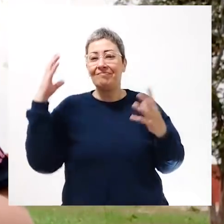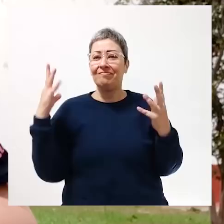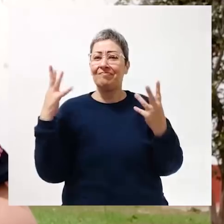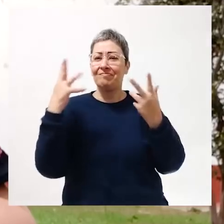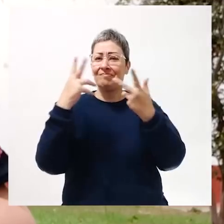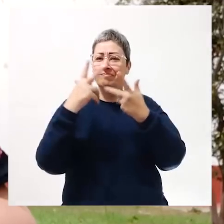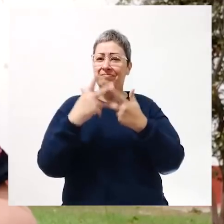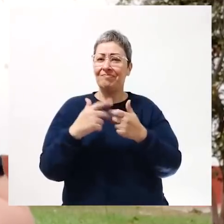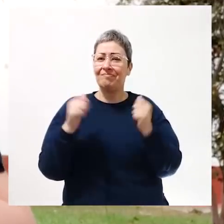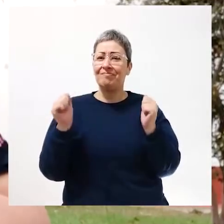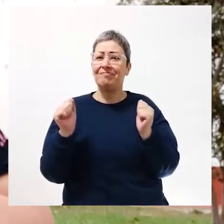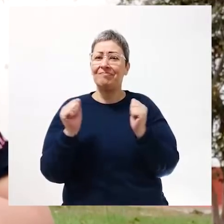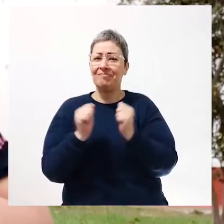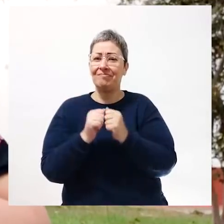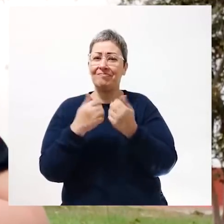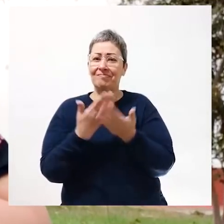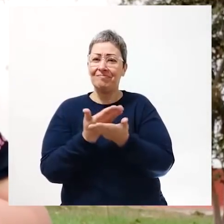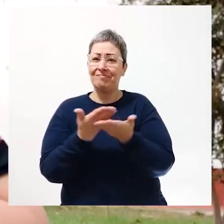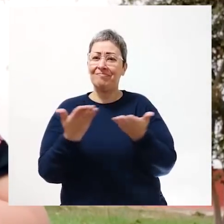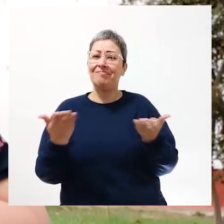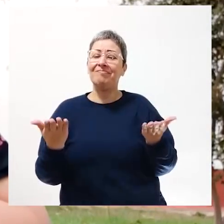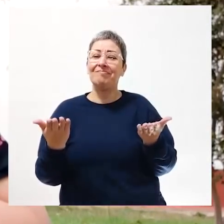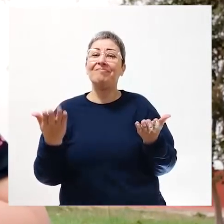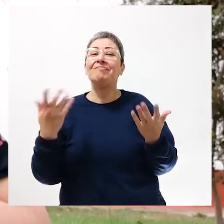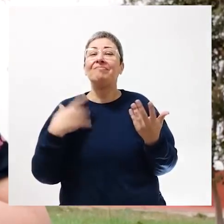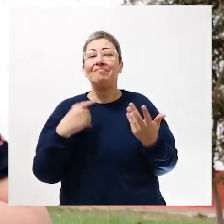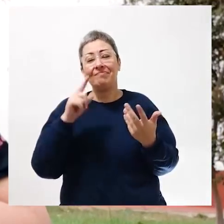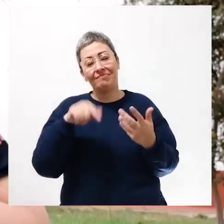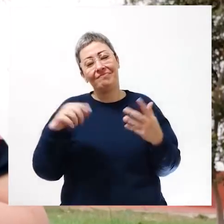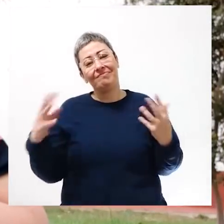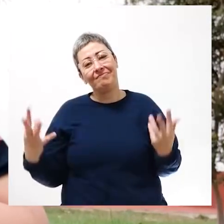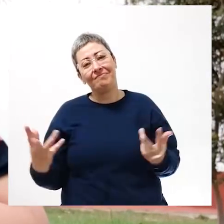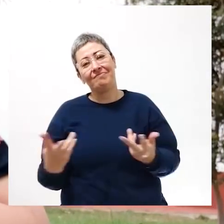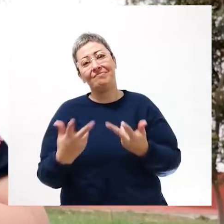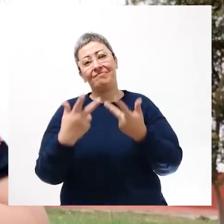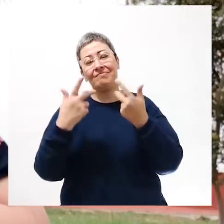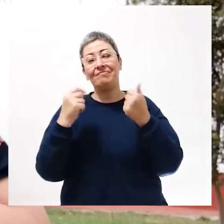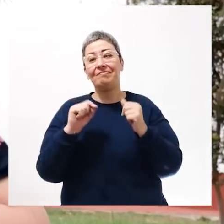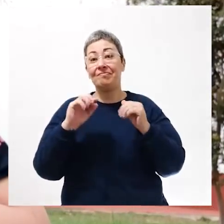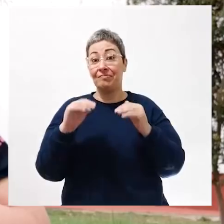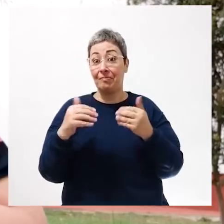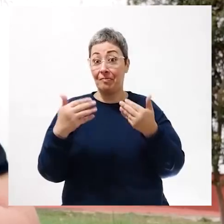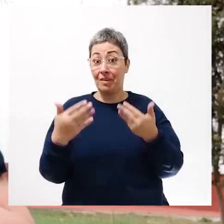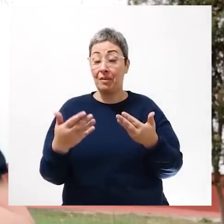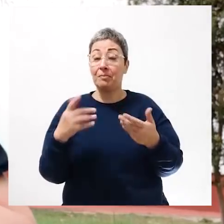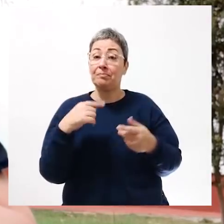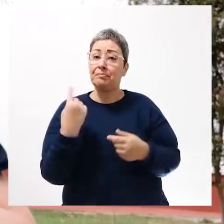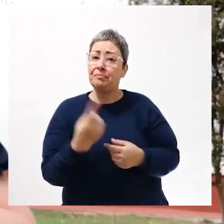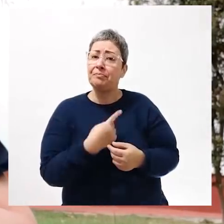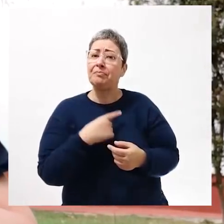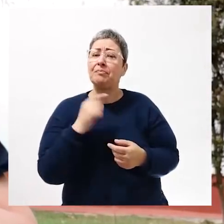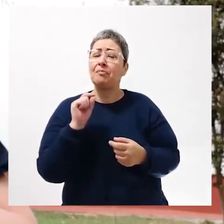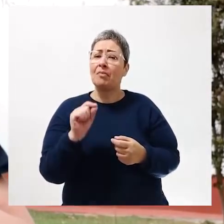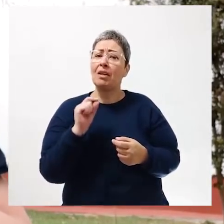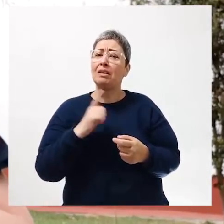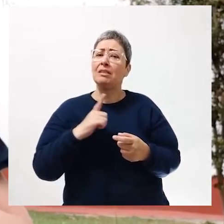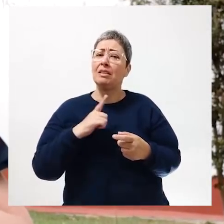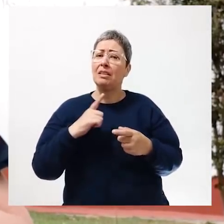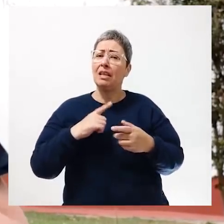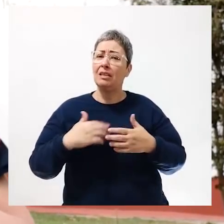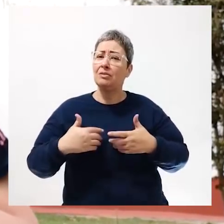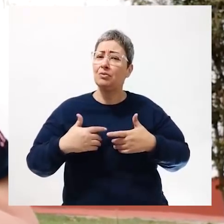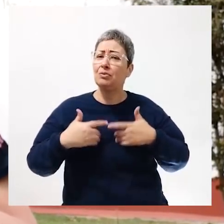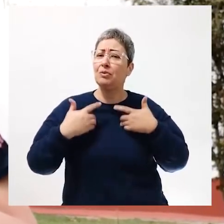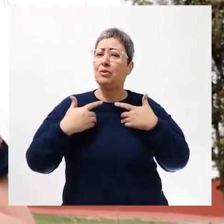tão bonito junto com vocês. Isso é maravilhoso. Quando a gente